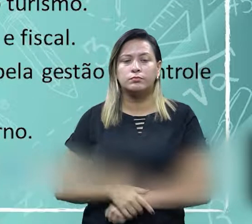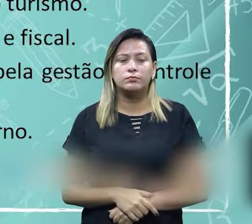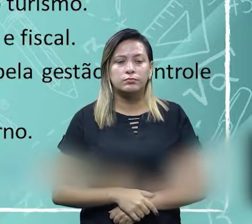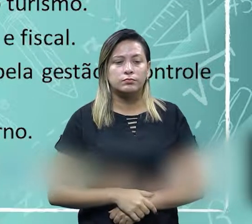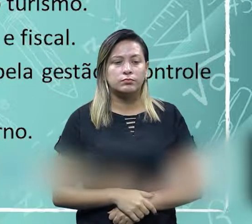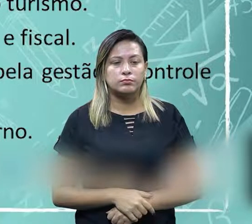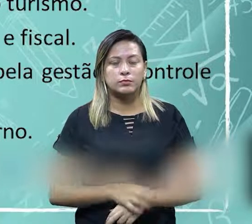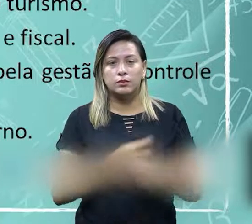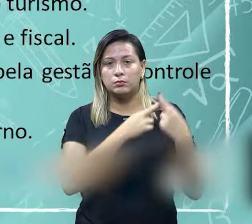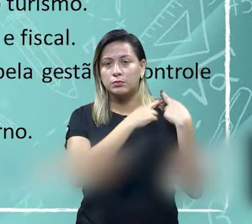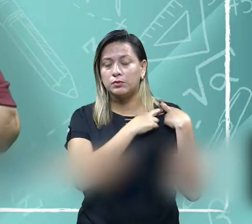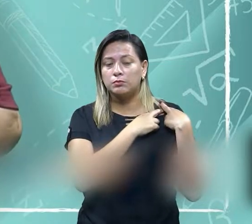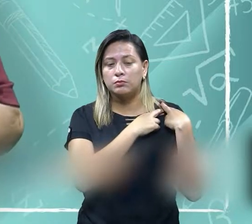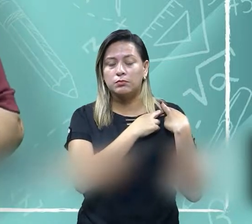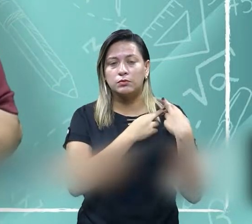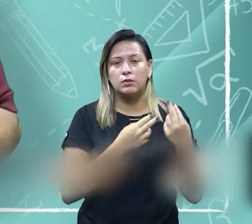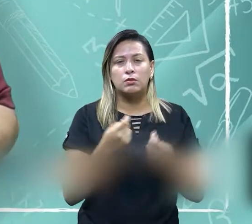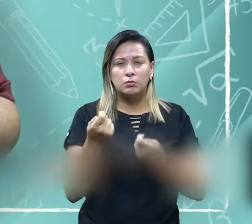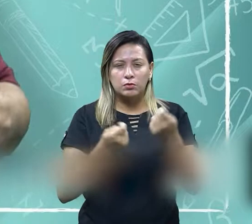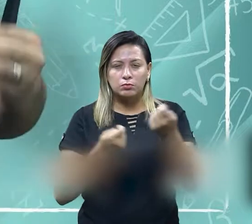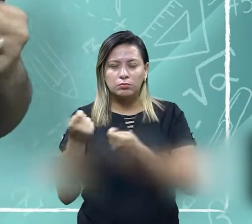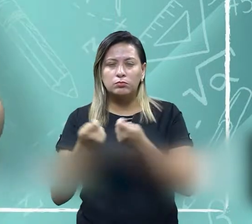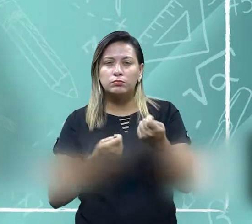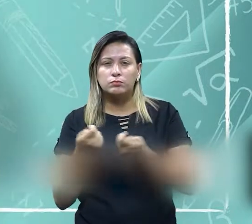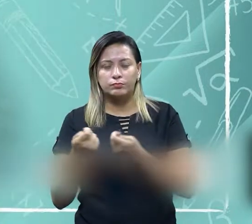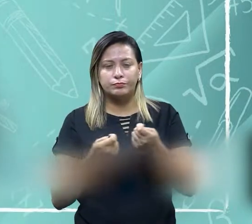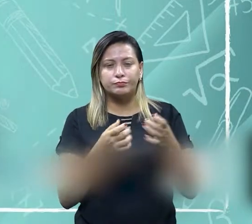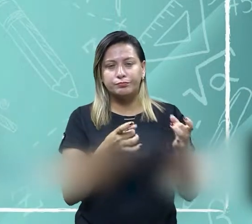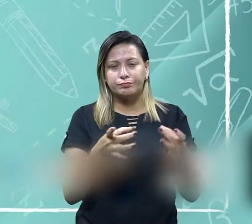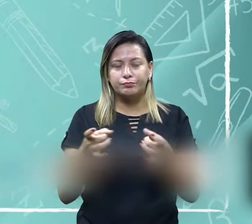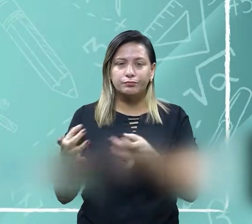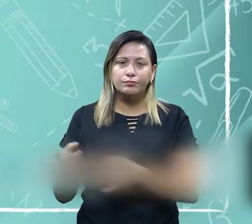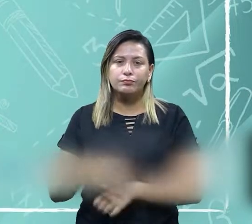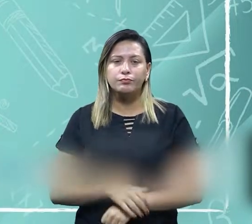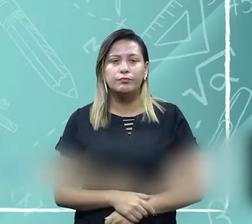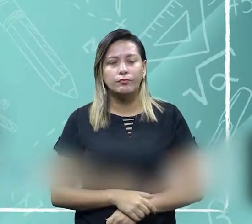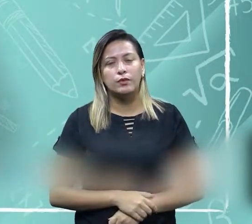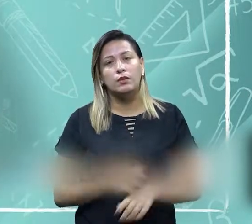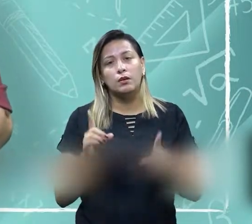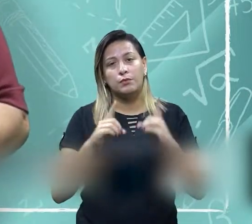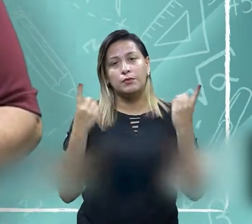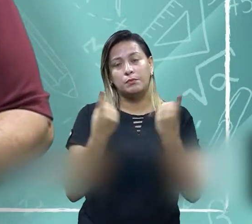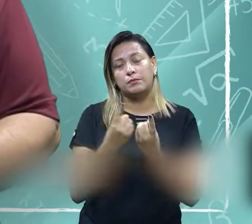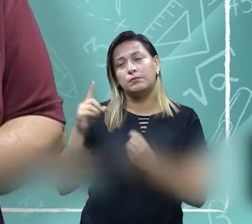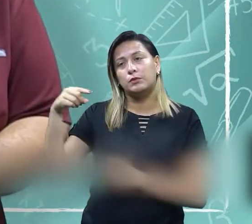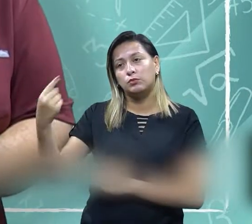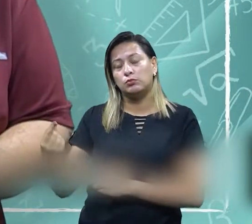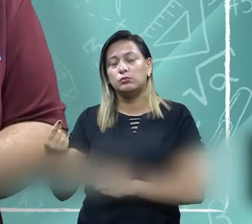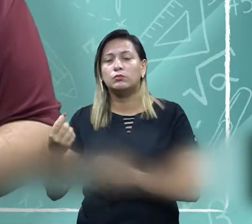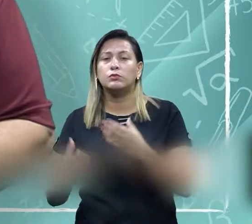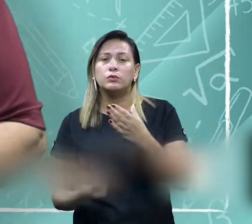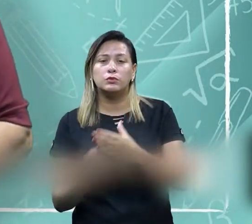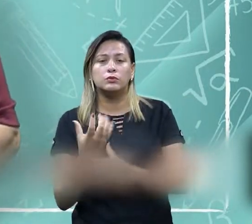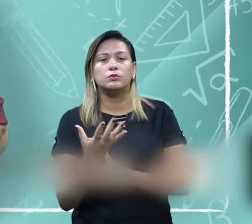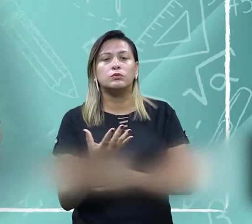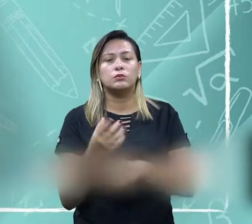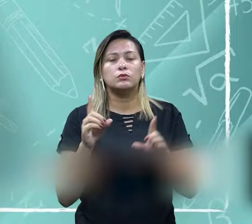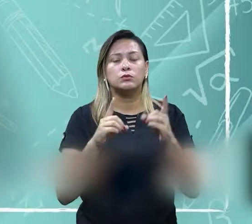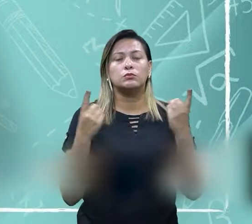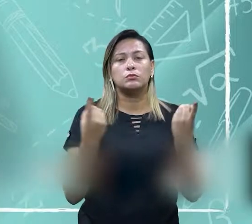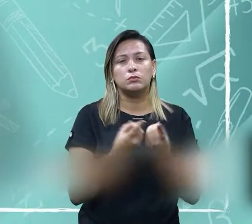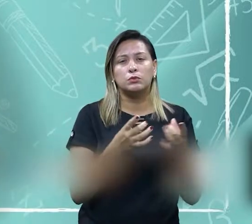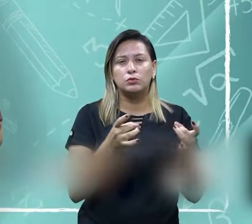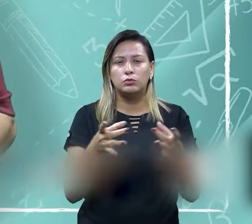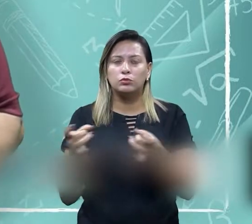de comércio exterior. Ele veio da ramificação de um outro departamento, que chamava Departamento do Comércio Exterior,